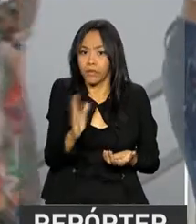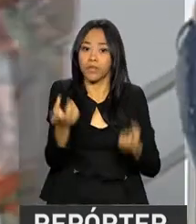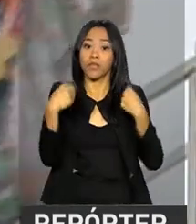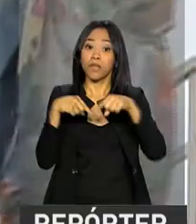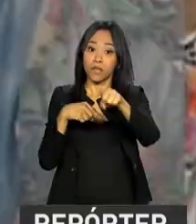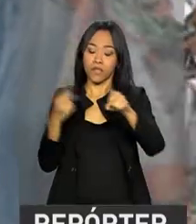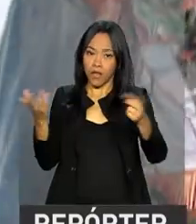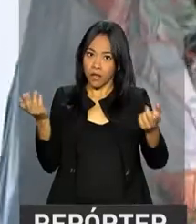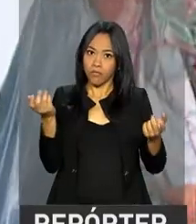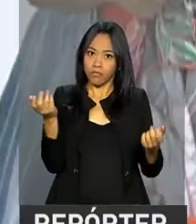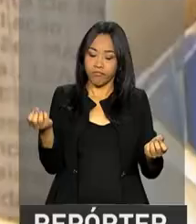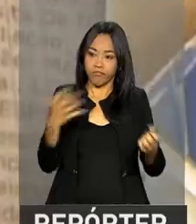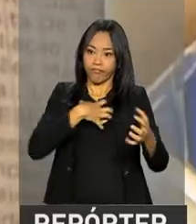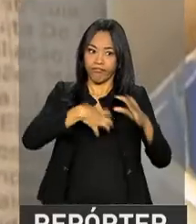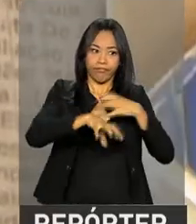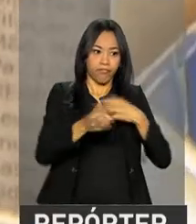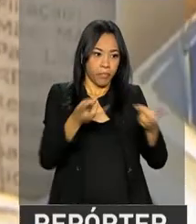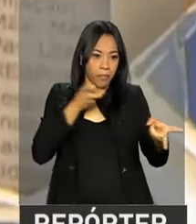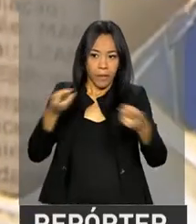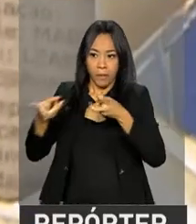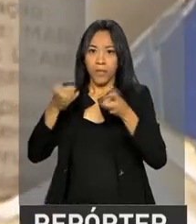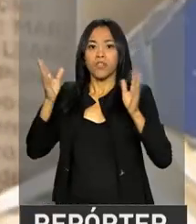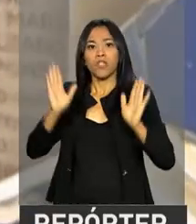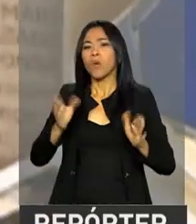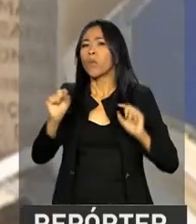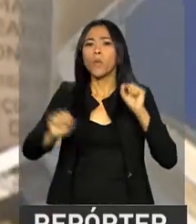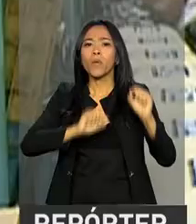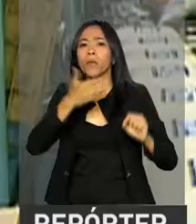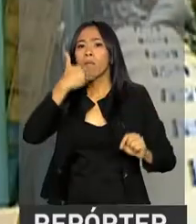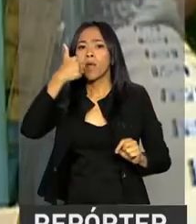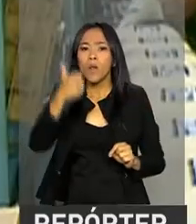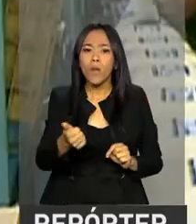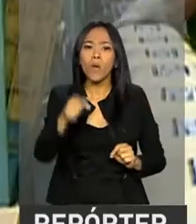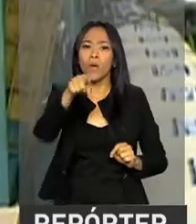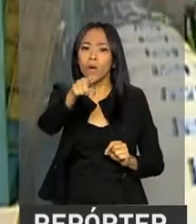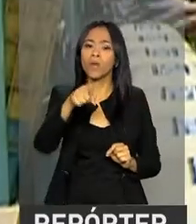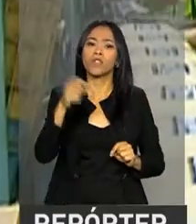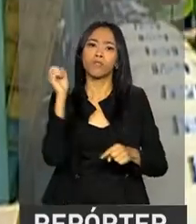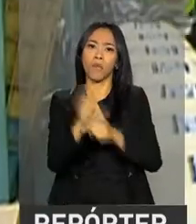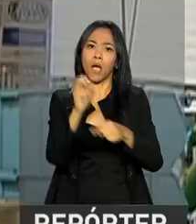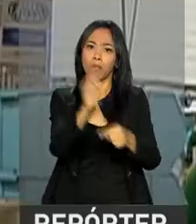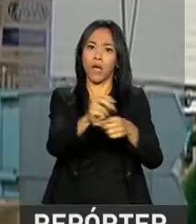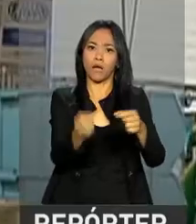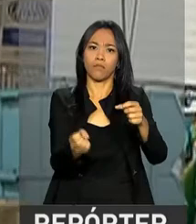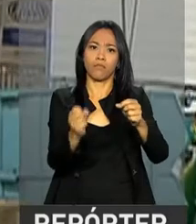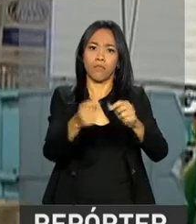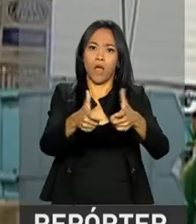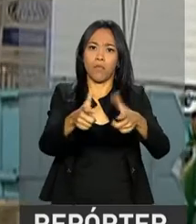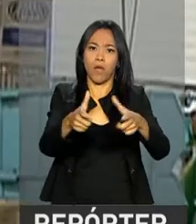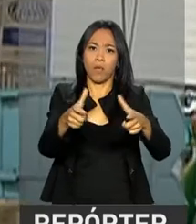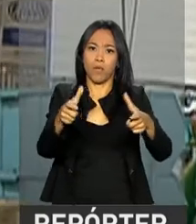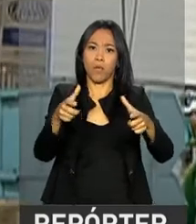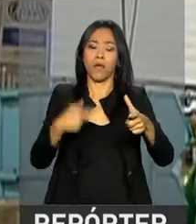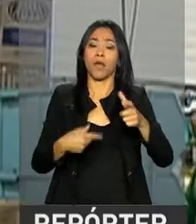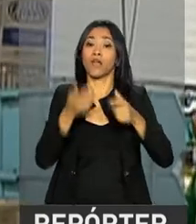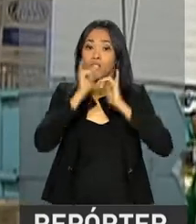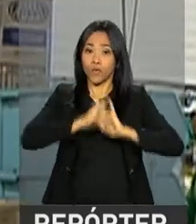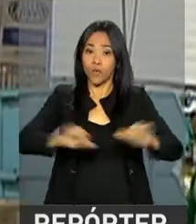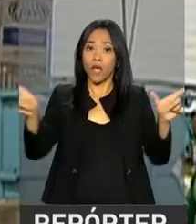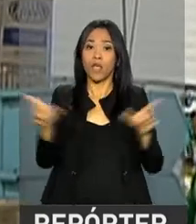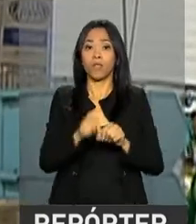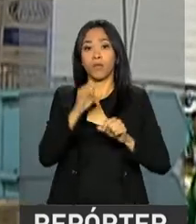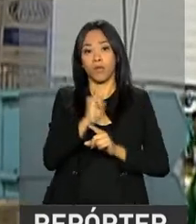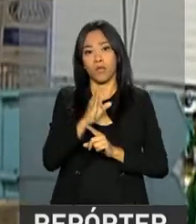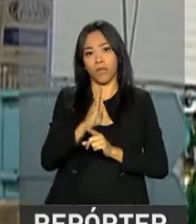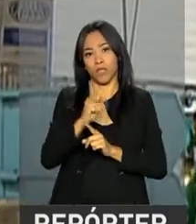começam a aparecer uma delas é a melhora da taxa de ocupação no último trimestre divulgada pelo ibge é e celebrada